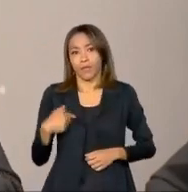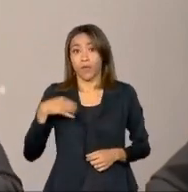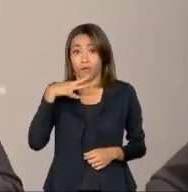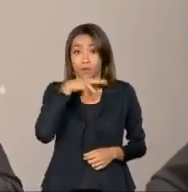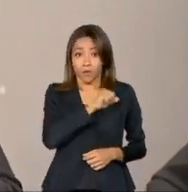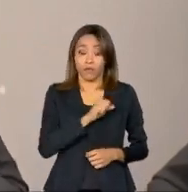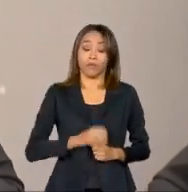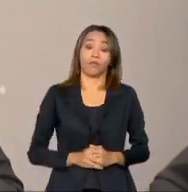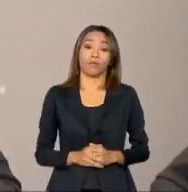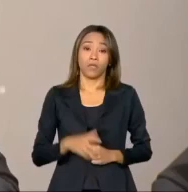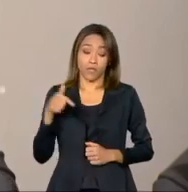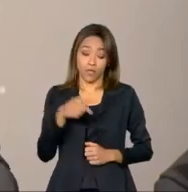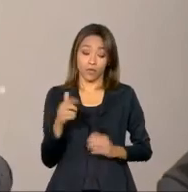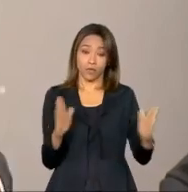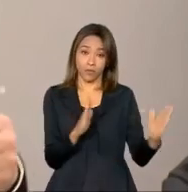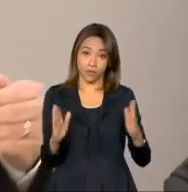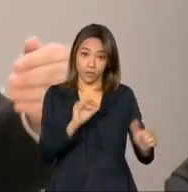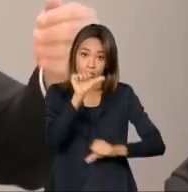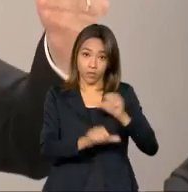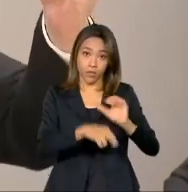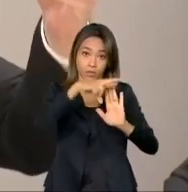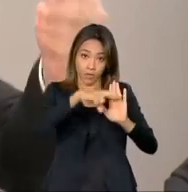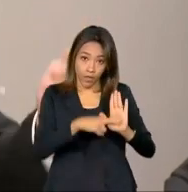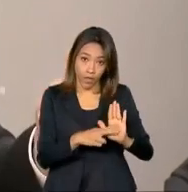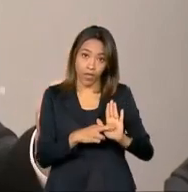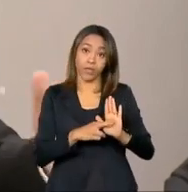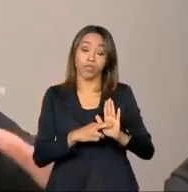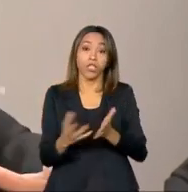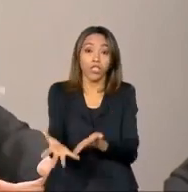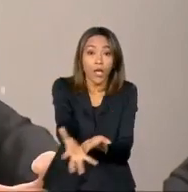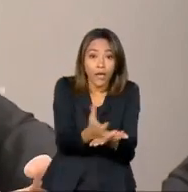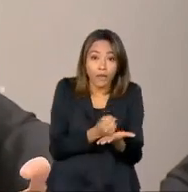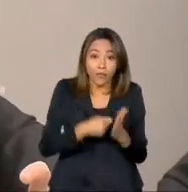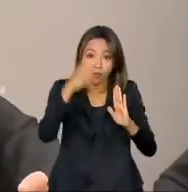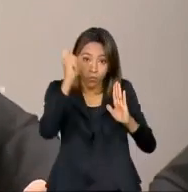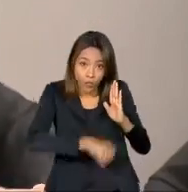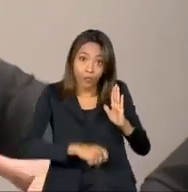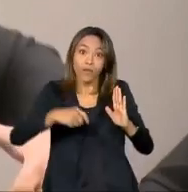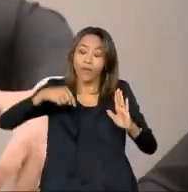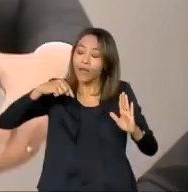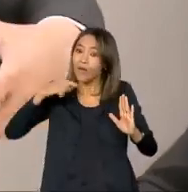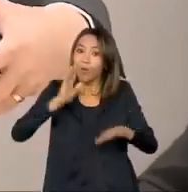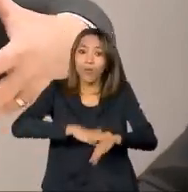esse instante da reforma tributária é o momento adequado para que nós possamos também